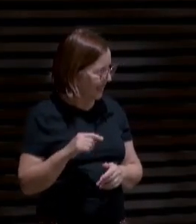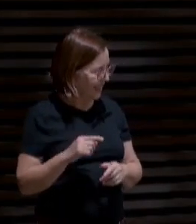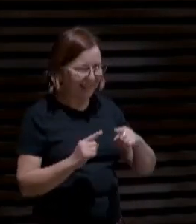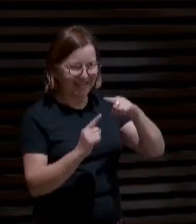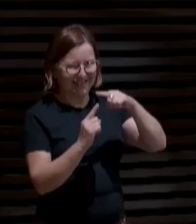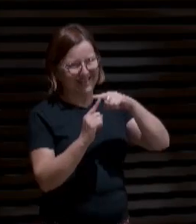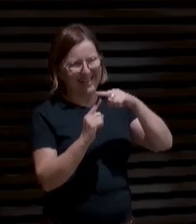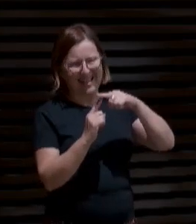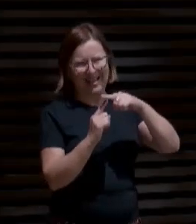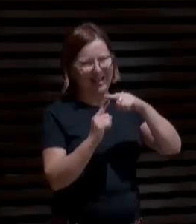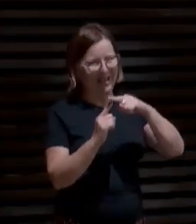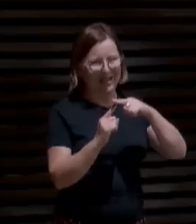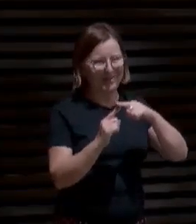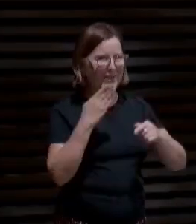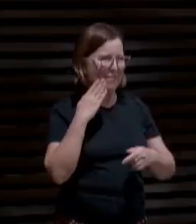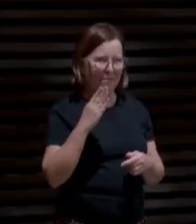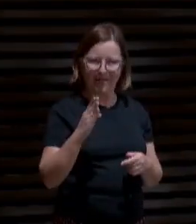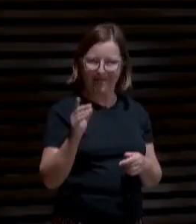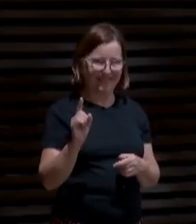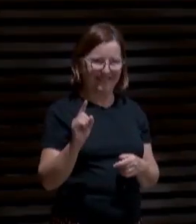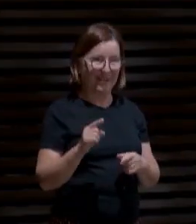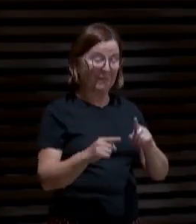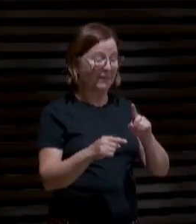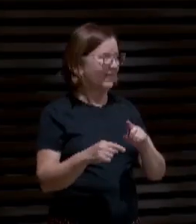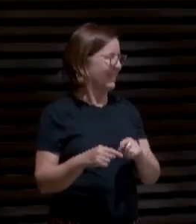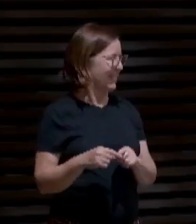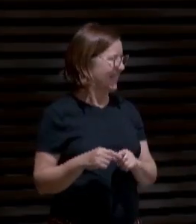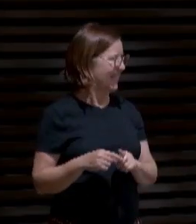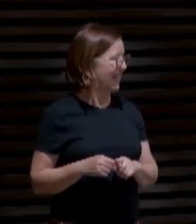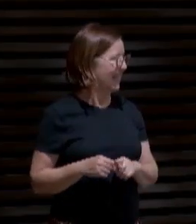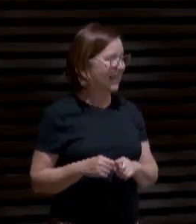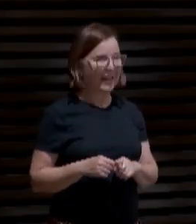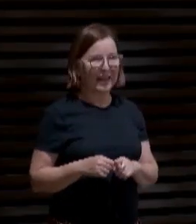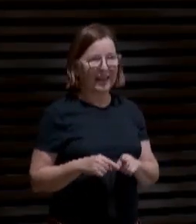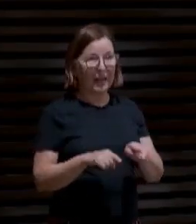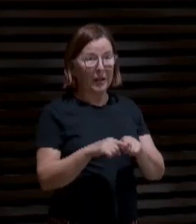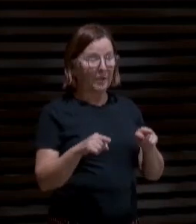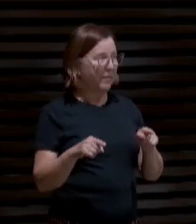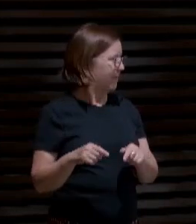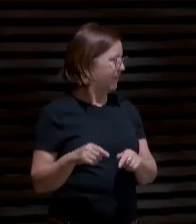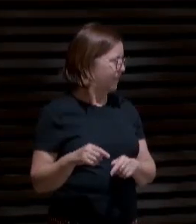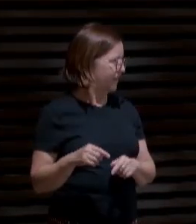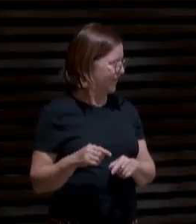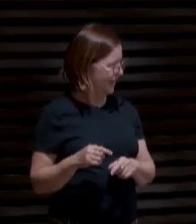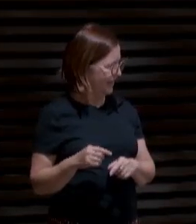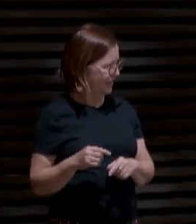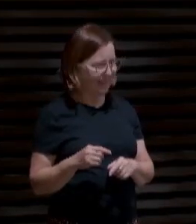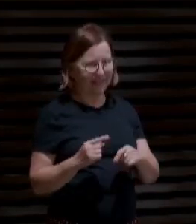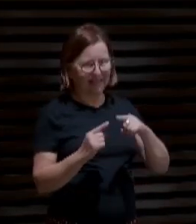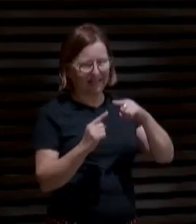a cruz romana. A cruz romana tem um negócio para cima aqui. Esse aqui não dá para fazer. É para cima. Essa daqui é uma cruz babilônica, é um